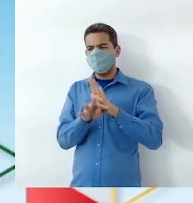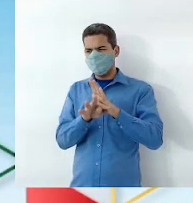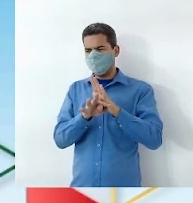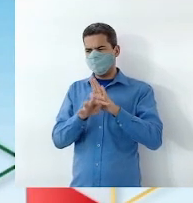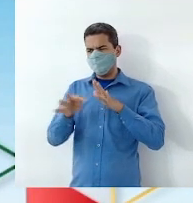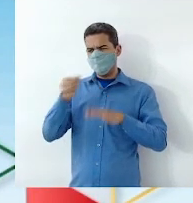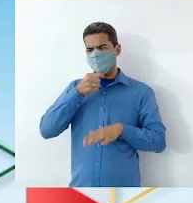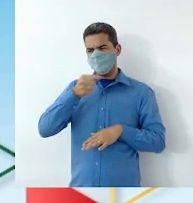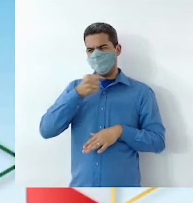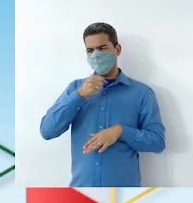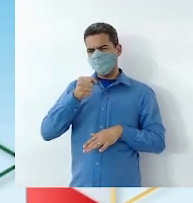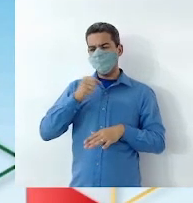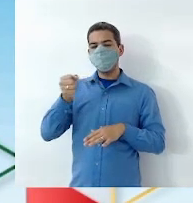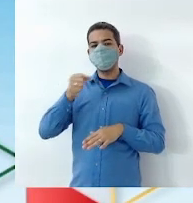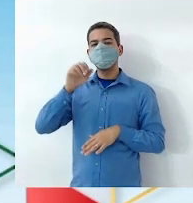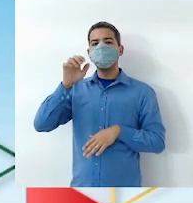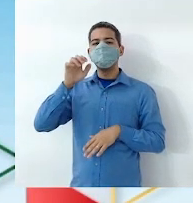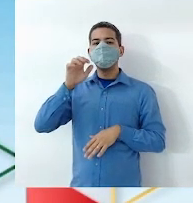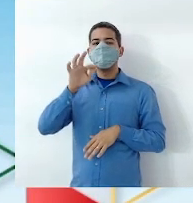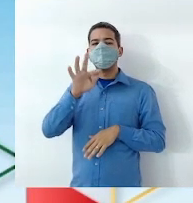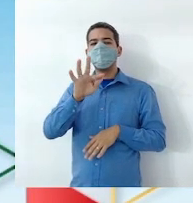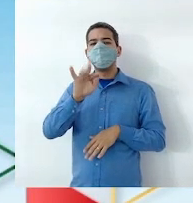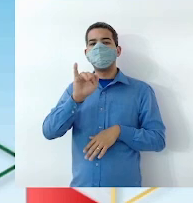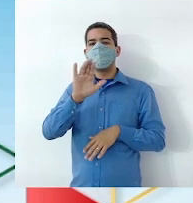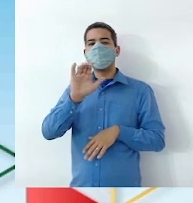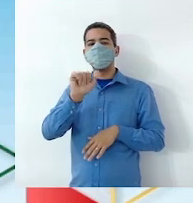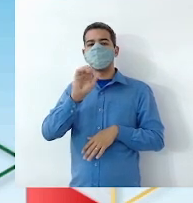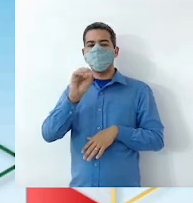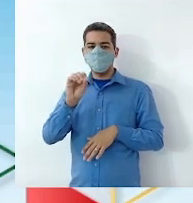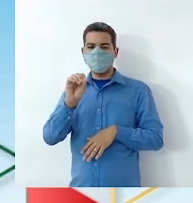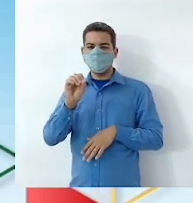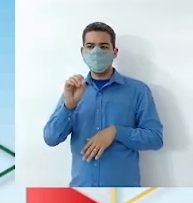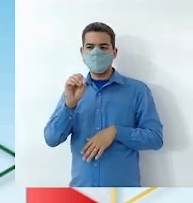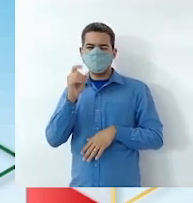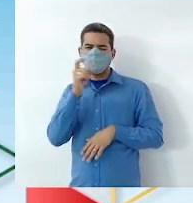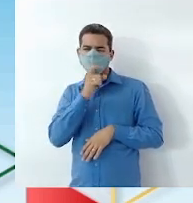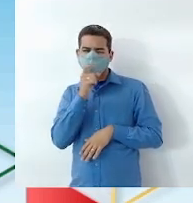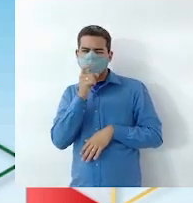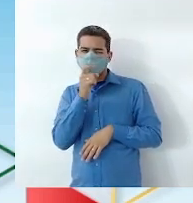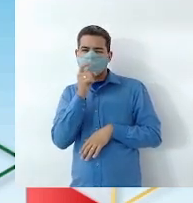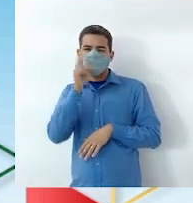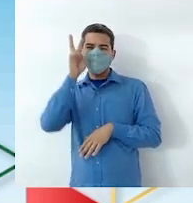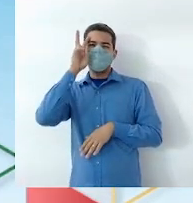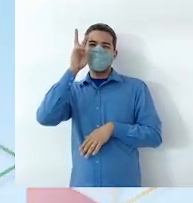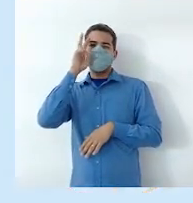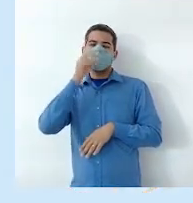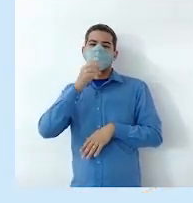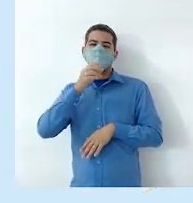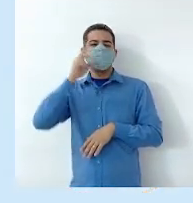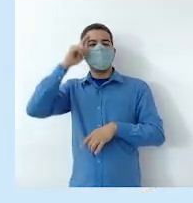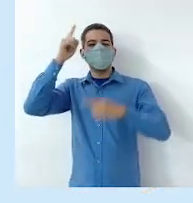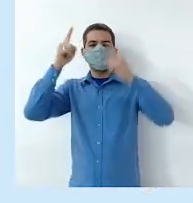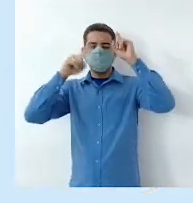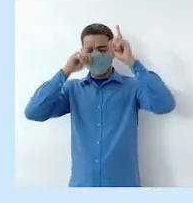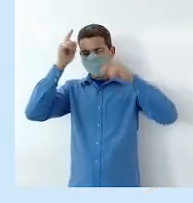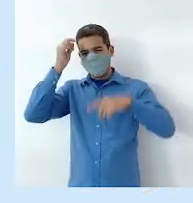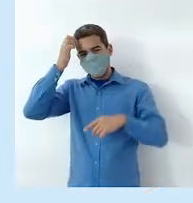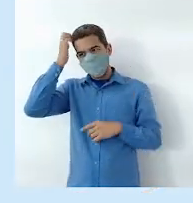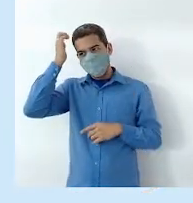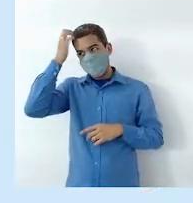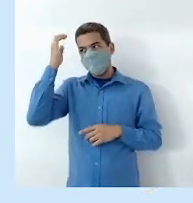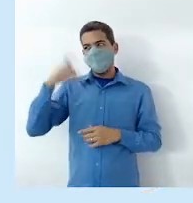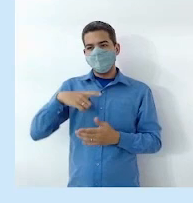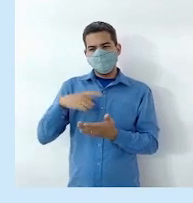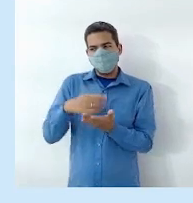narrativos ficcionais, tá? A gente vai se debruçar um pouco mais sobre os elementos da narrativa. Claro que, como toda aula,